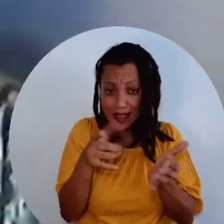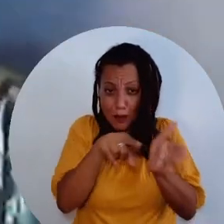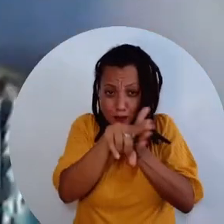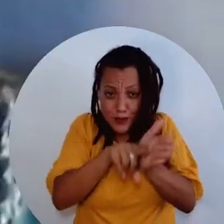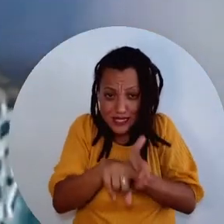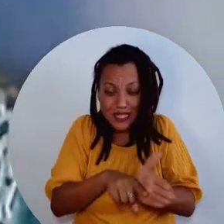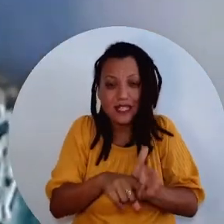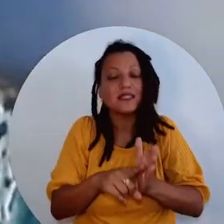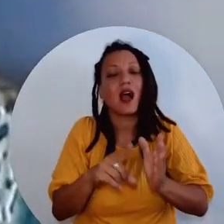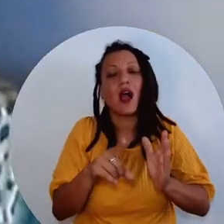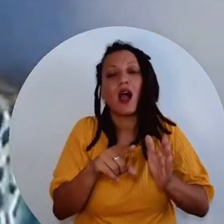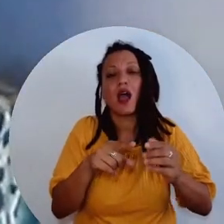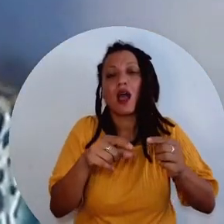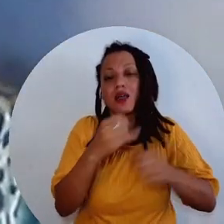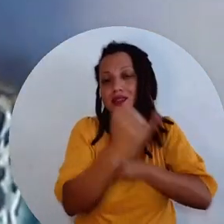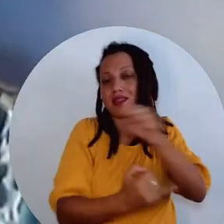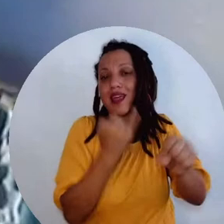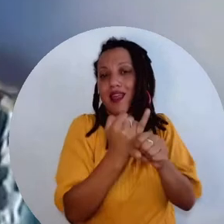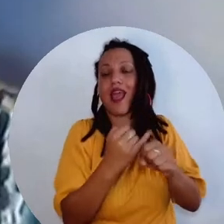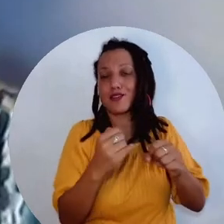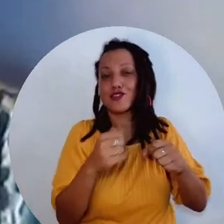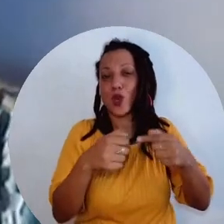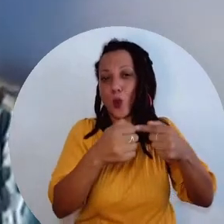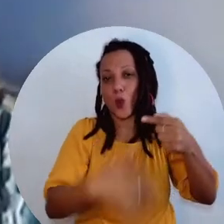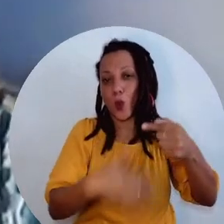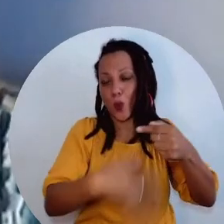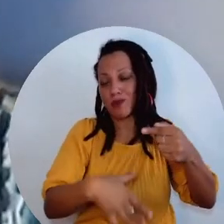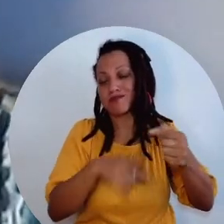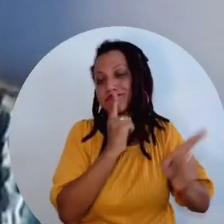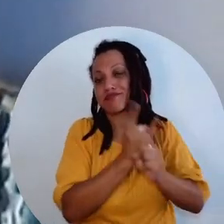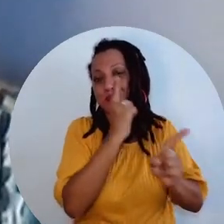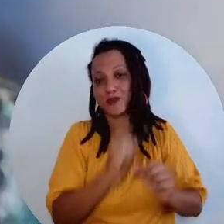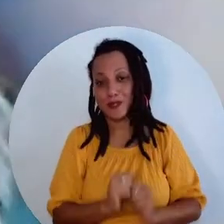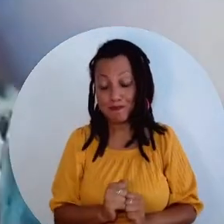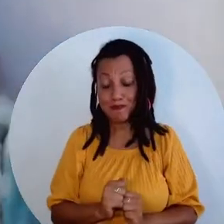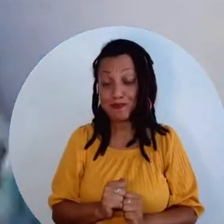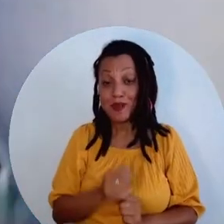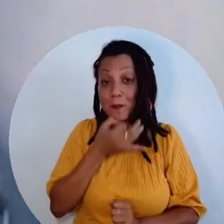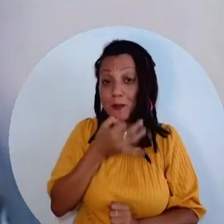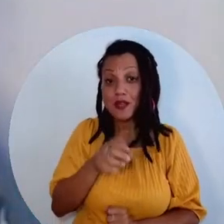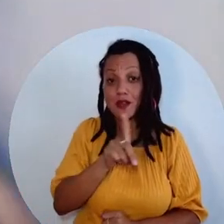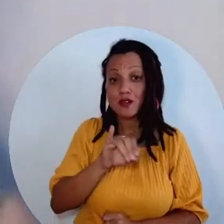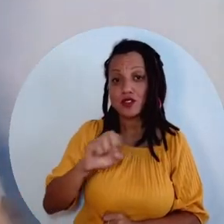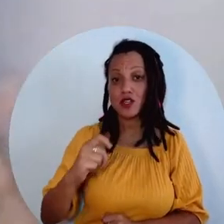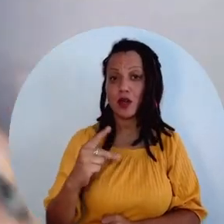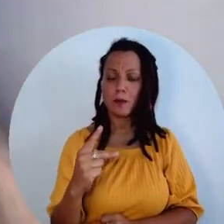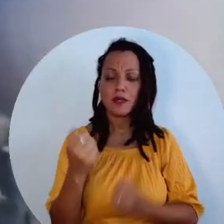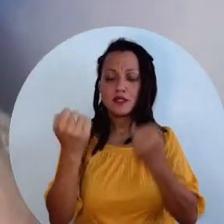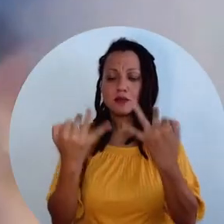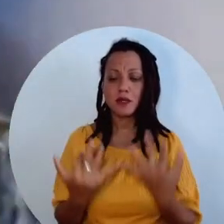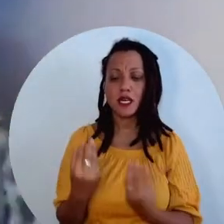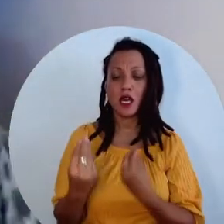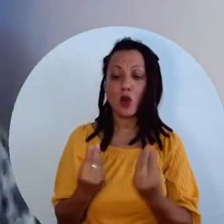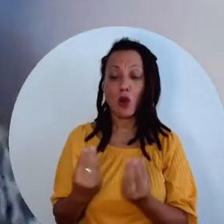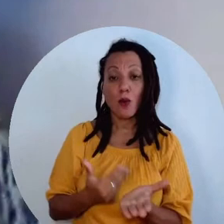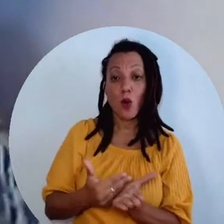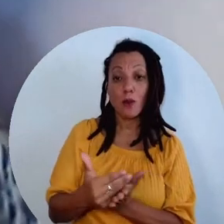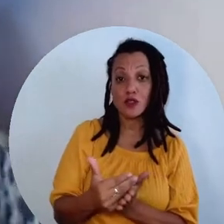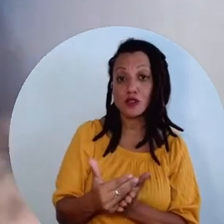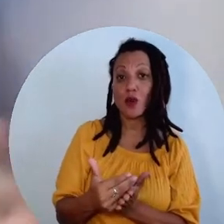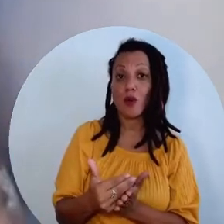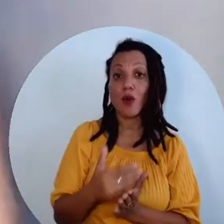Google não encontre. E o que que o Cheikh Anta Diop vai falar? Ele vai falar sobre a origem do matriarcado e a origem